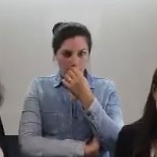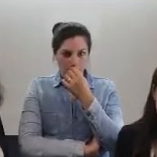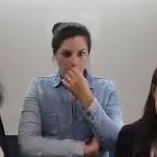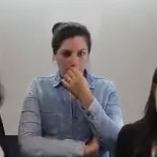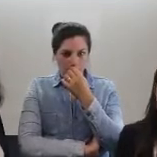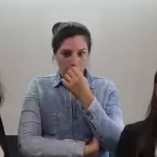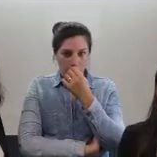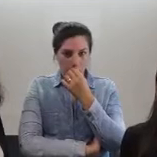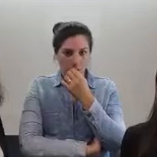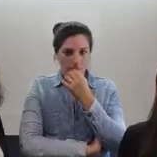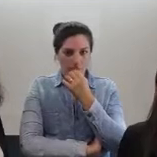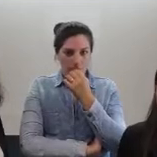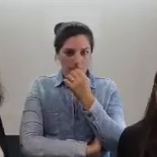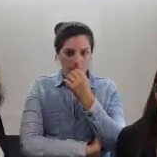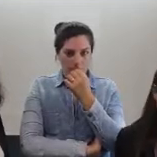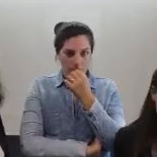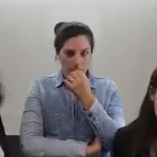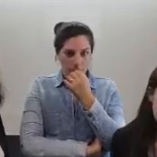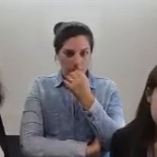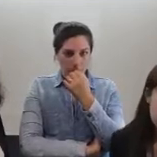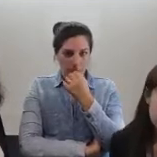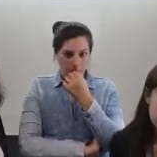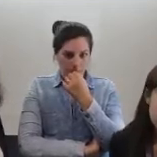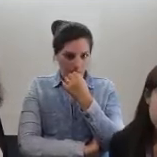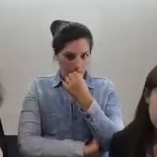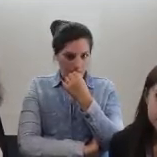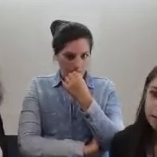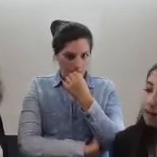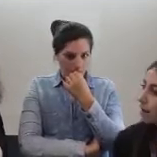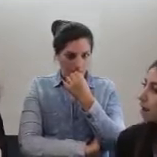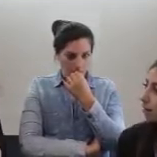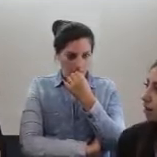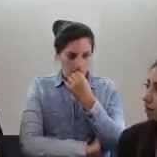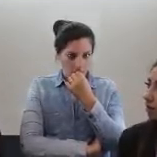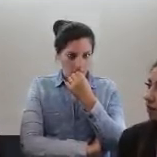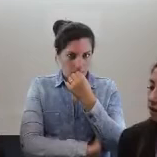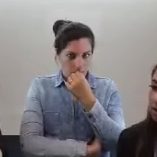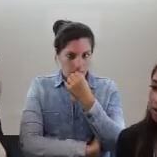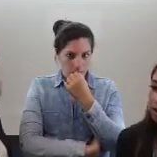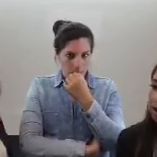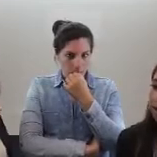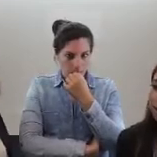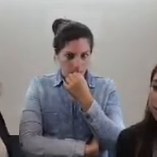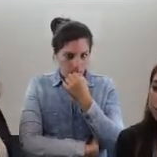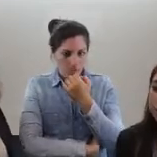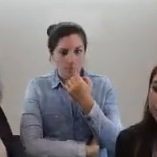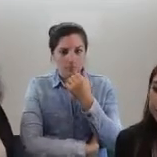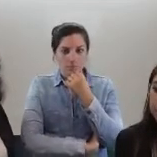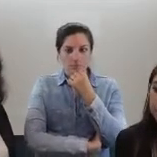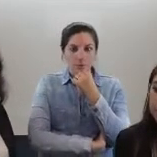CAPES. Vamos começar pelo portal de periódicos. Então, a gente vai começar agora pelo portal de periódicos, que acho que...